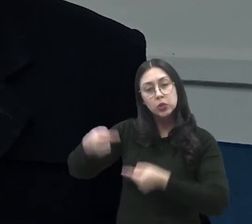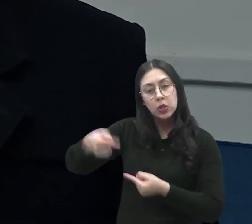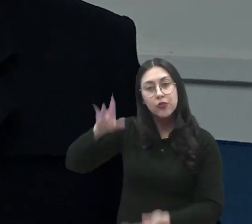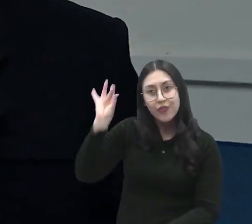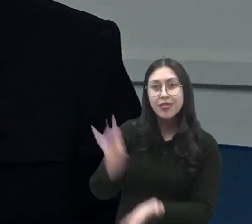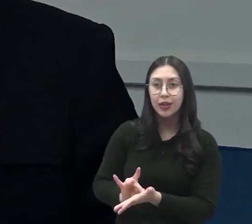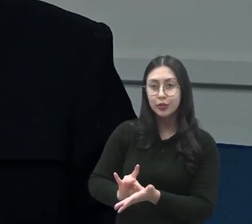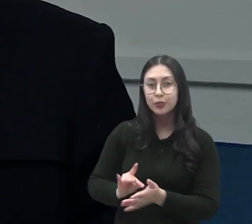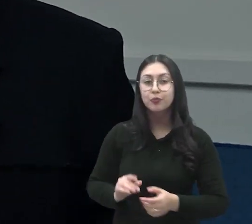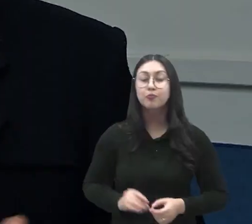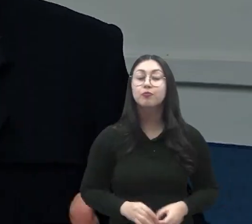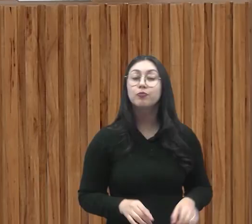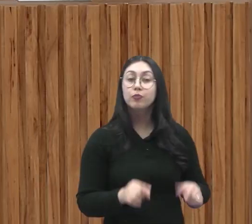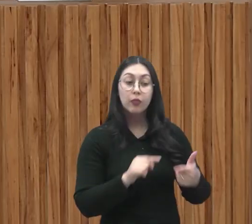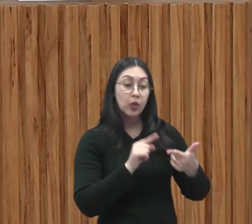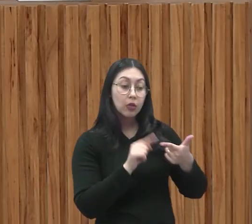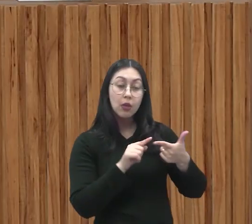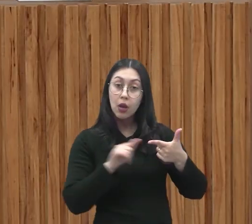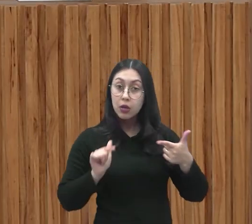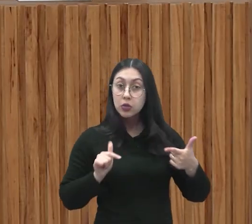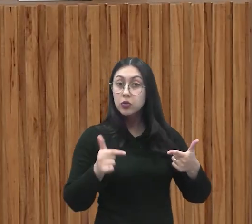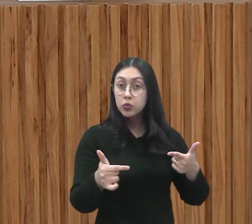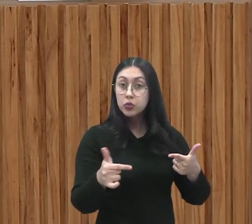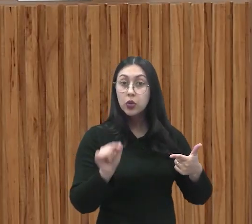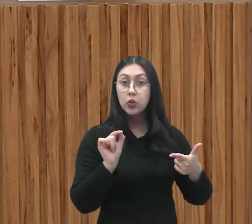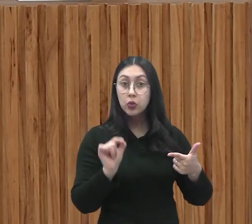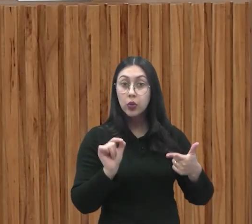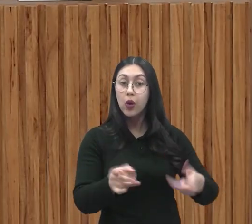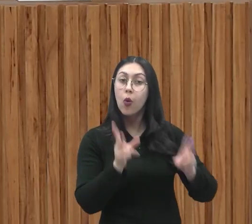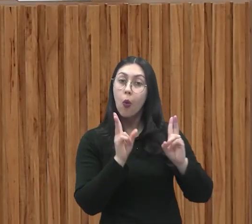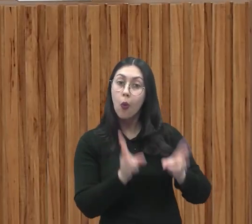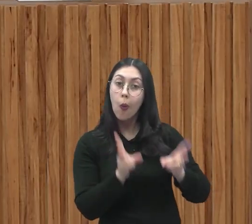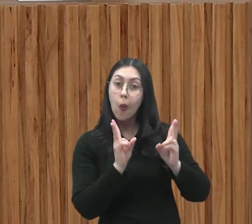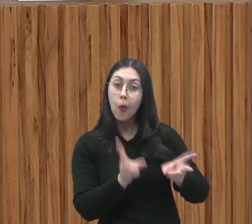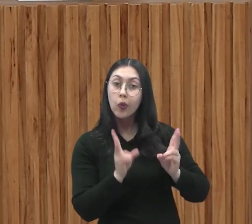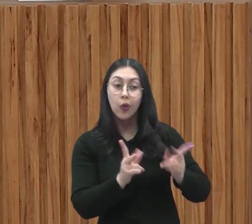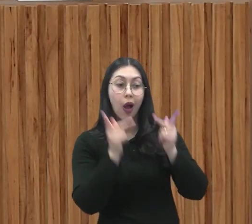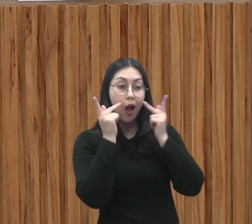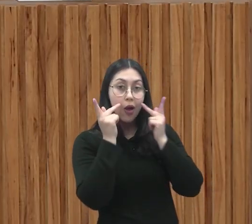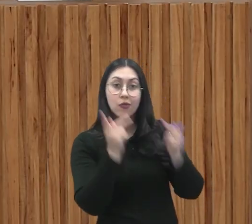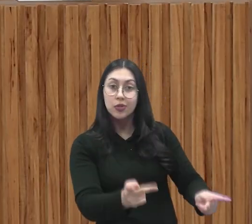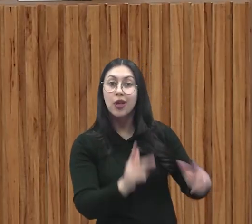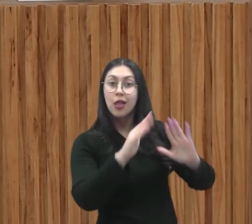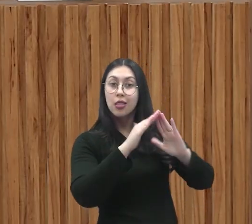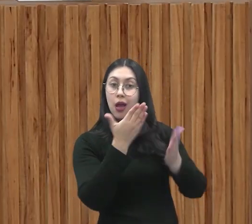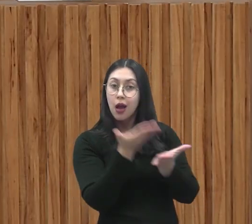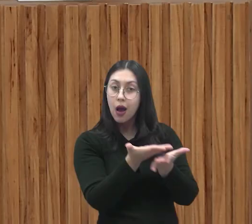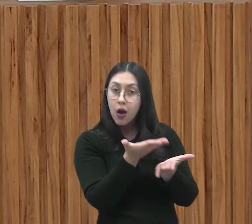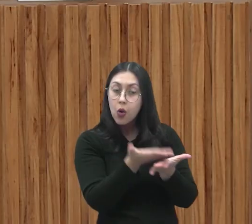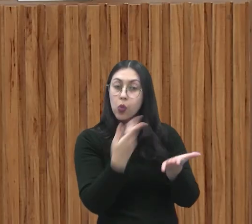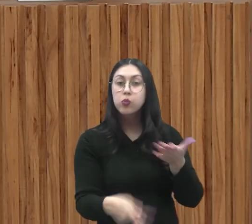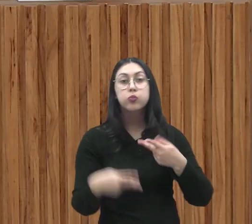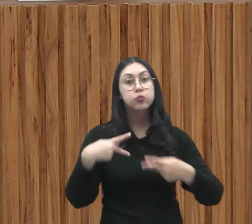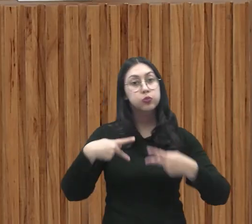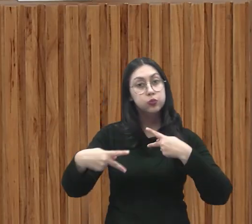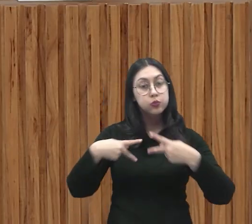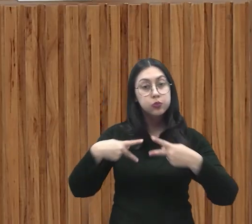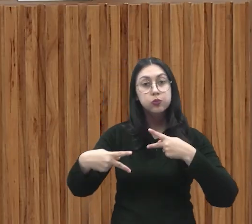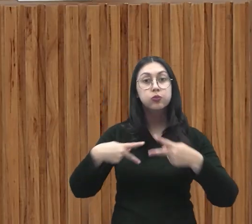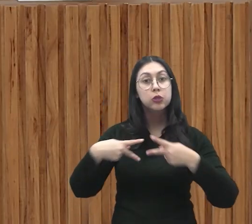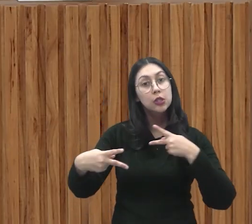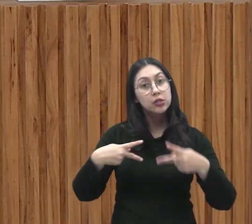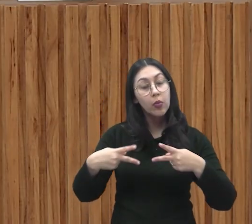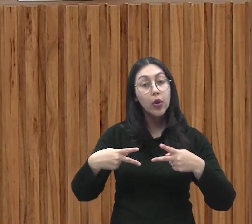debate público discuta o assunto e a gente avance. Outra ação definida pelo grupo foi a continuidade das visitas às unidades de ensino